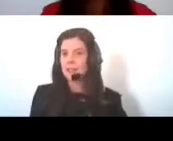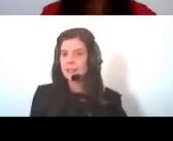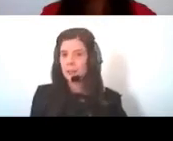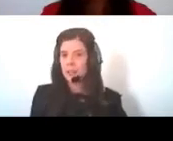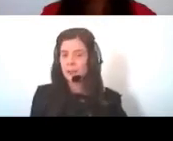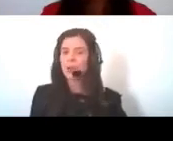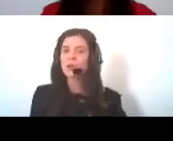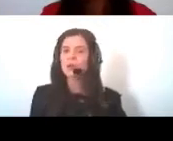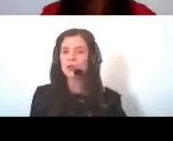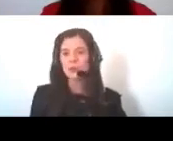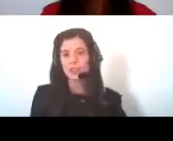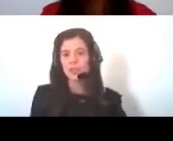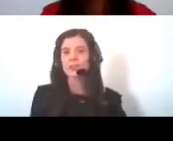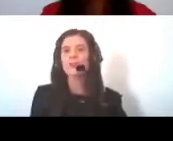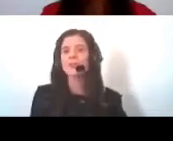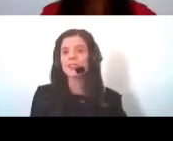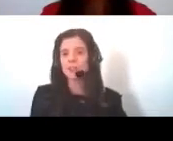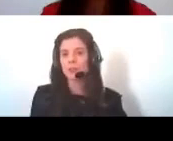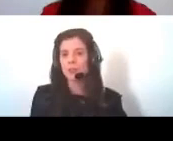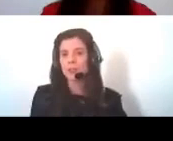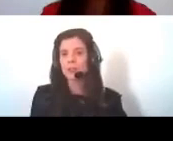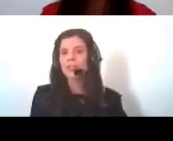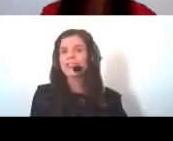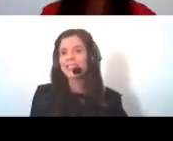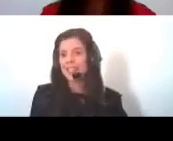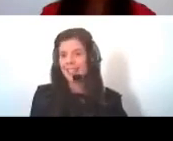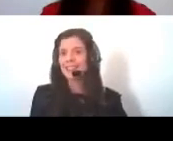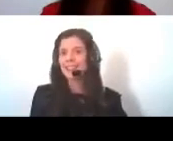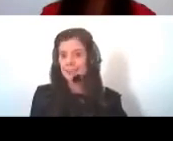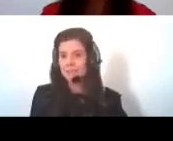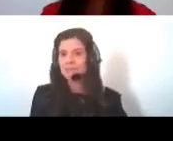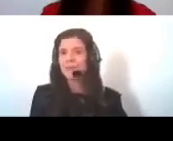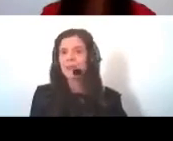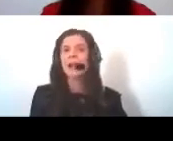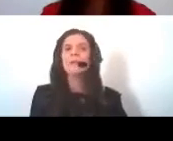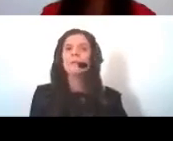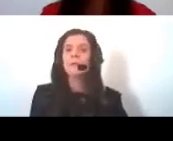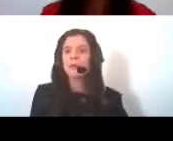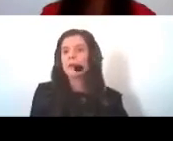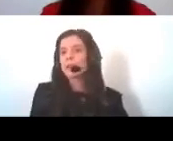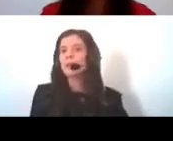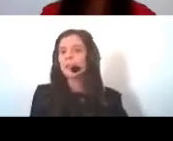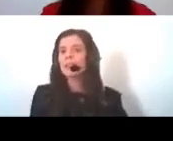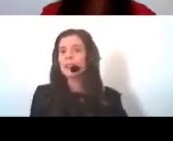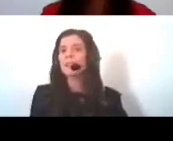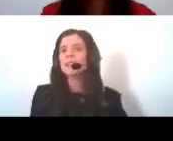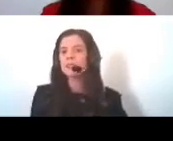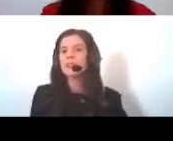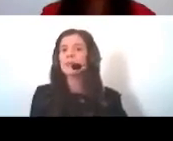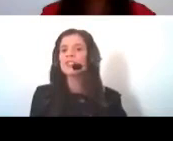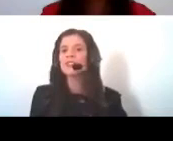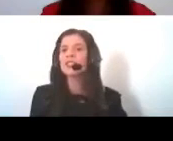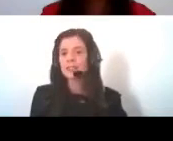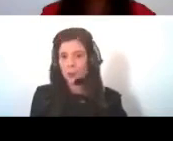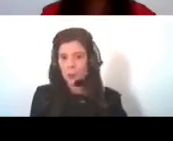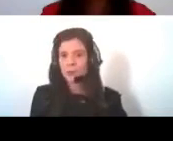a licença-prêmio e alguns outros benefícios que o servidor de carreira tem, tá? Até porque é preciso ter